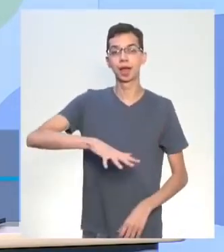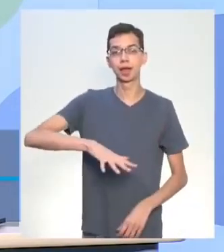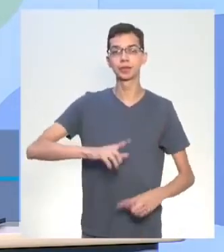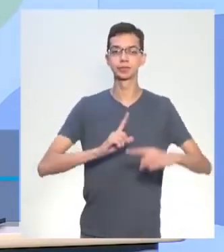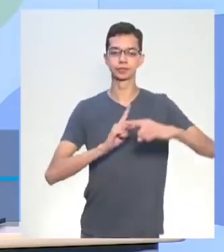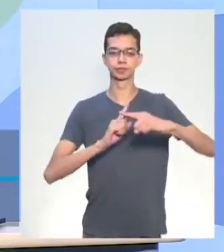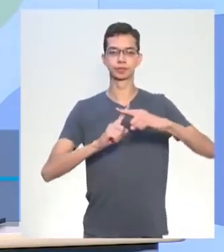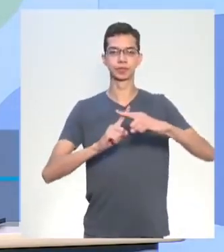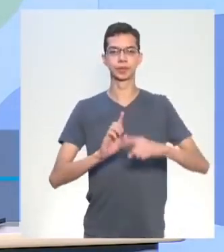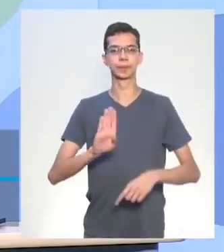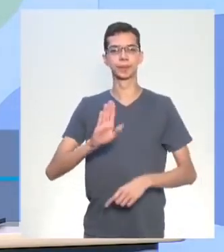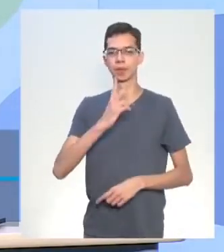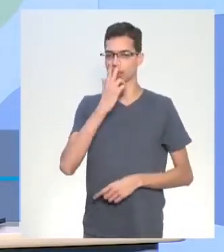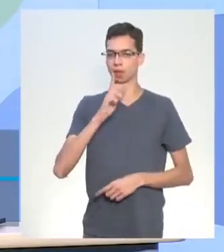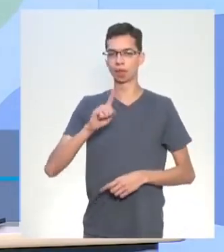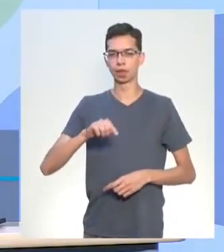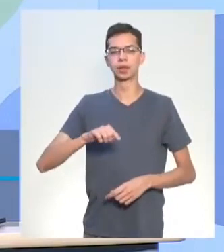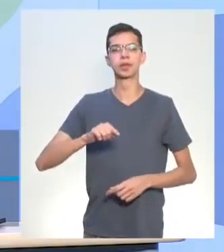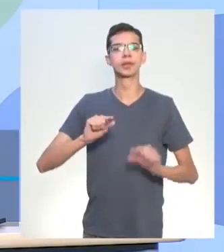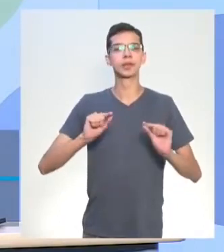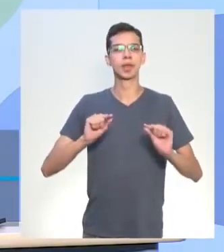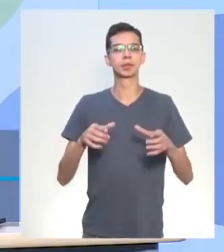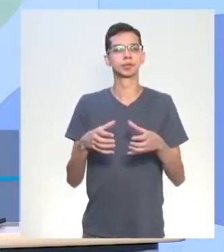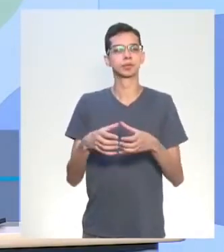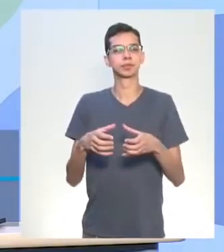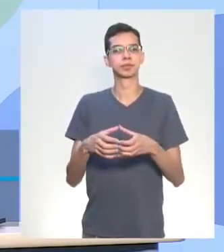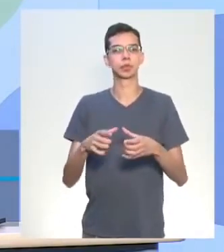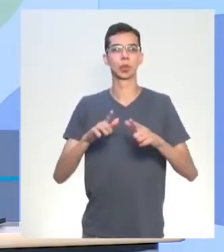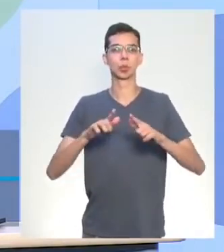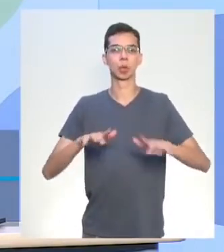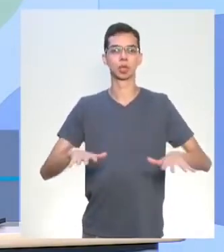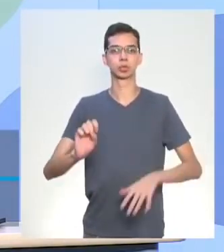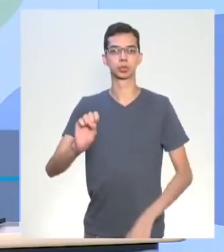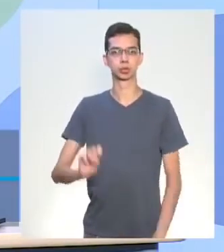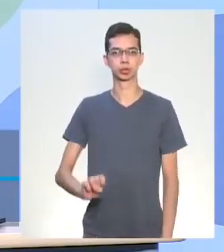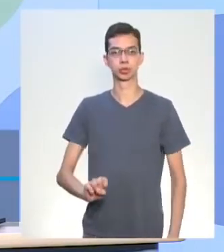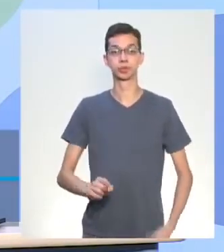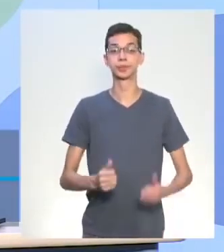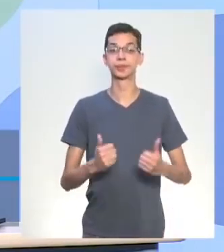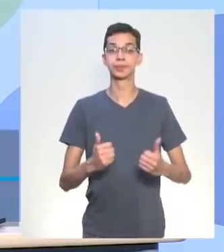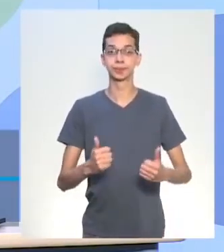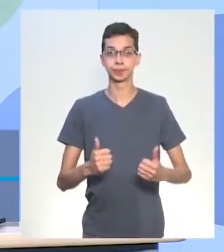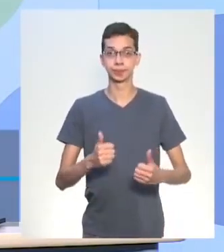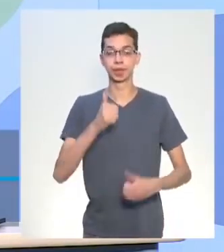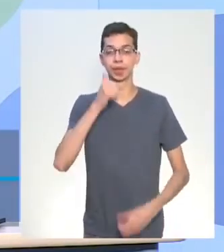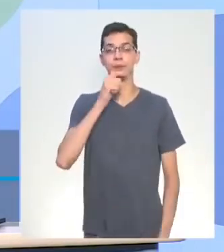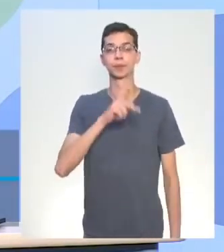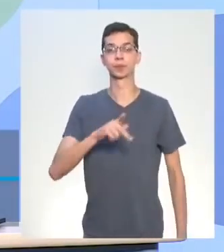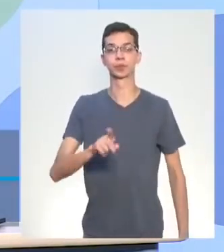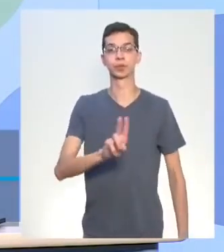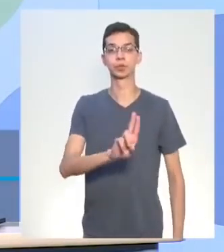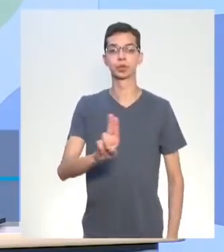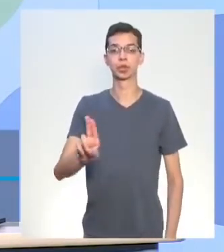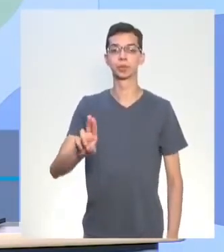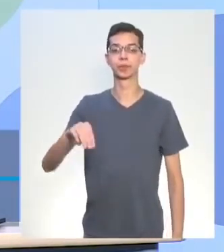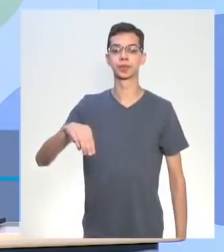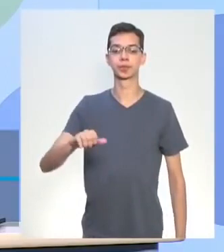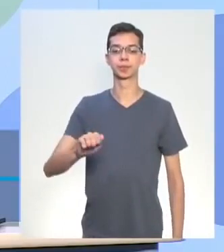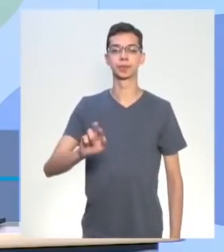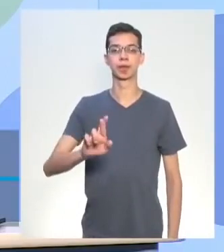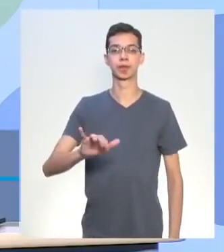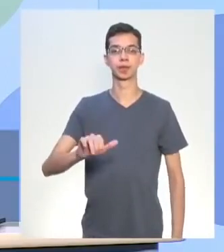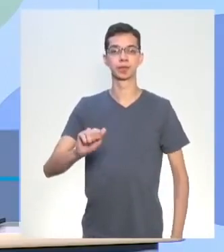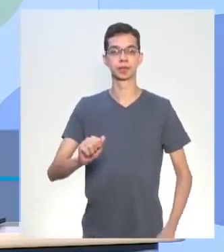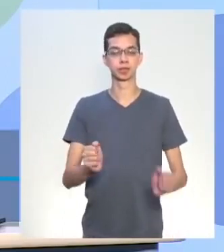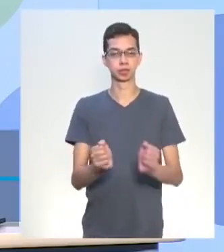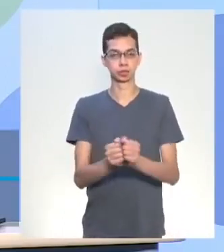Escola Brotero, lá de Guarulhos Sul, tudo bem? Da professora Marina, tá? Ela está com o